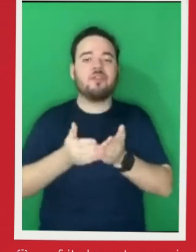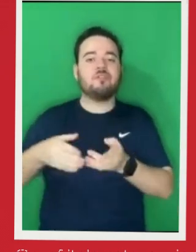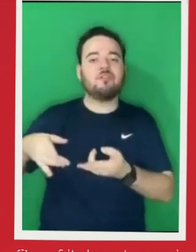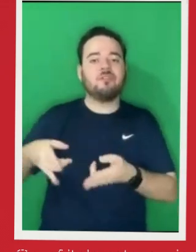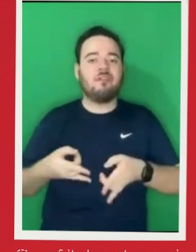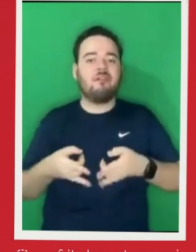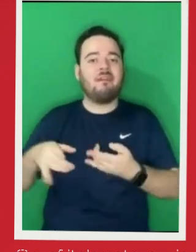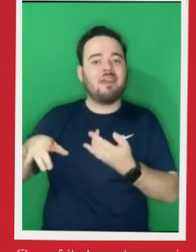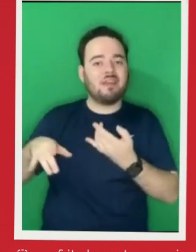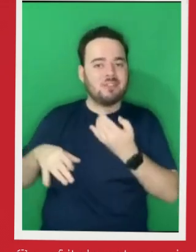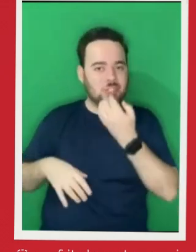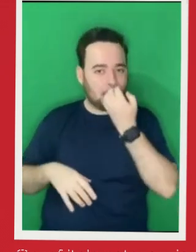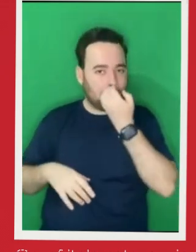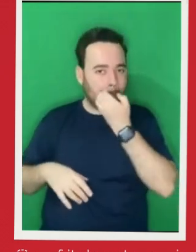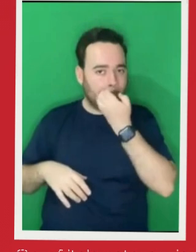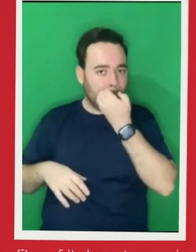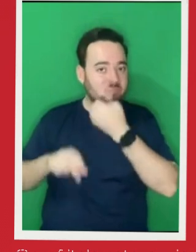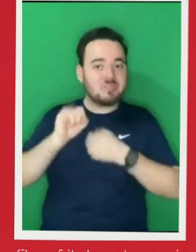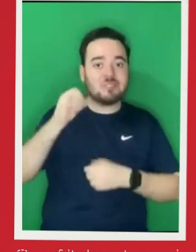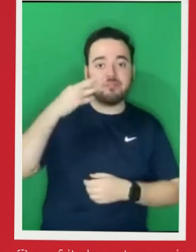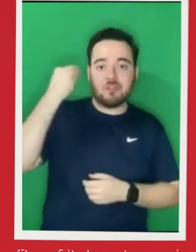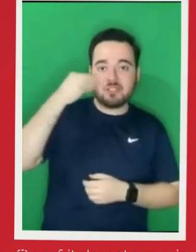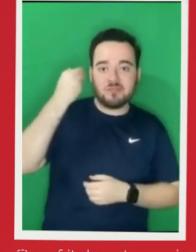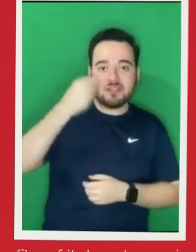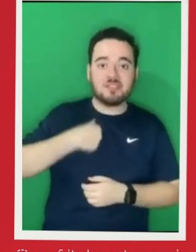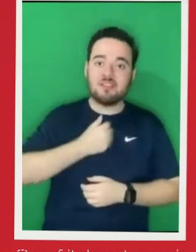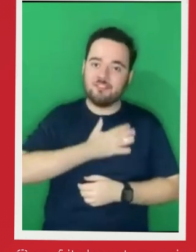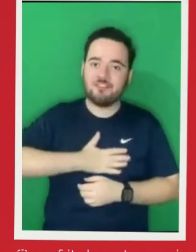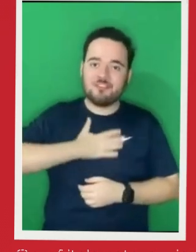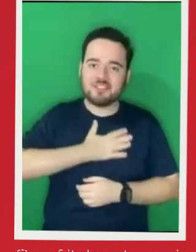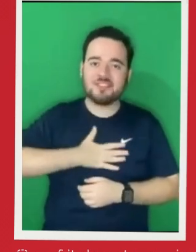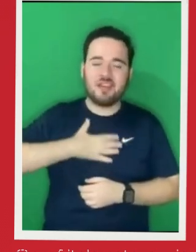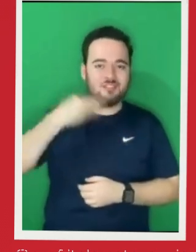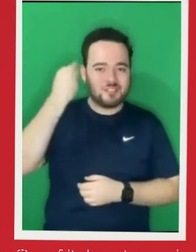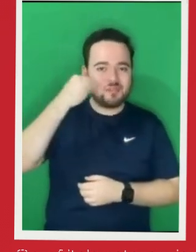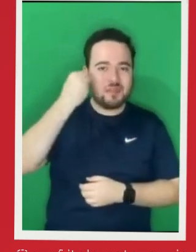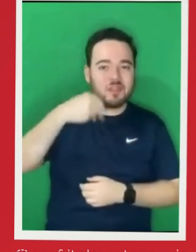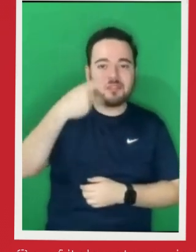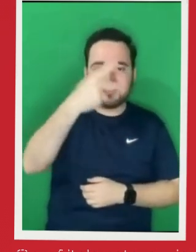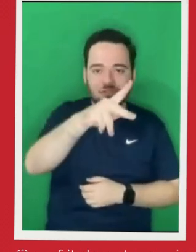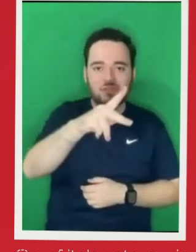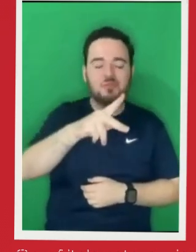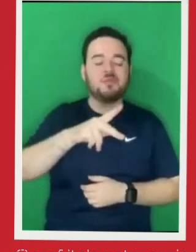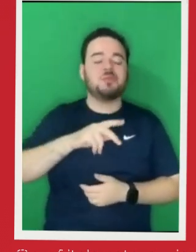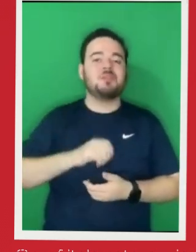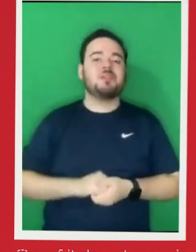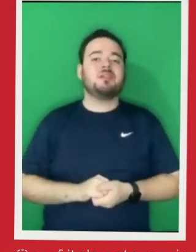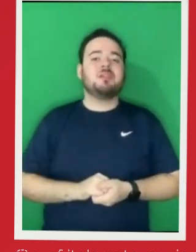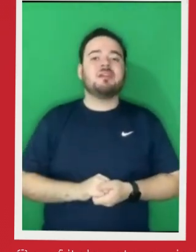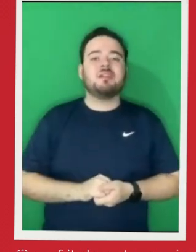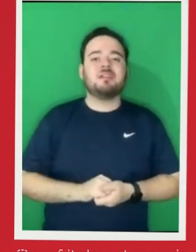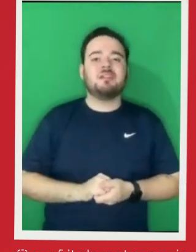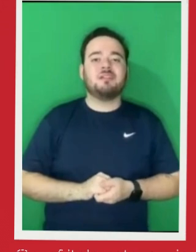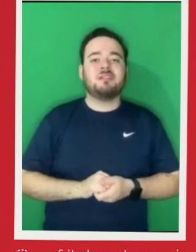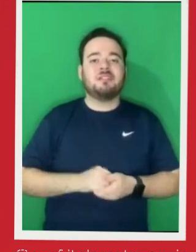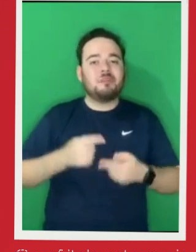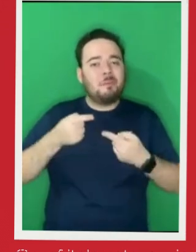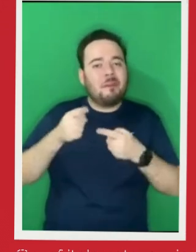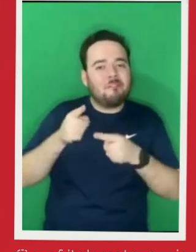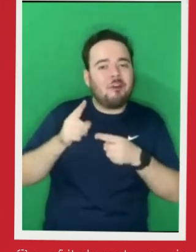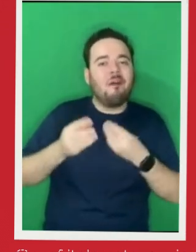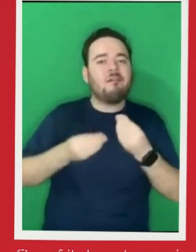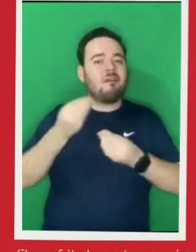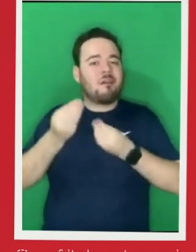na rede. Se essa for a sua experiência, eu vou adorar saber qual é, que trecho que marca você, que trecho